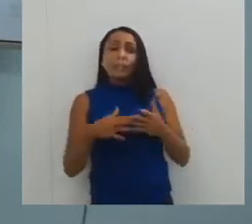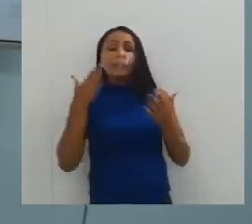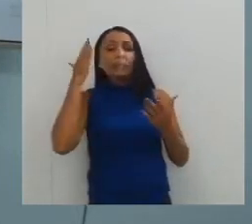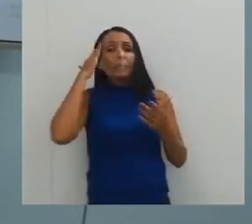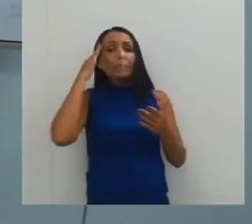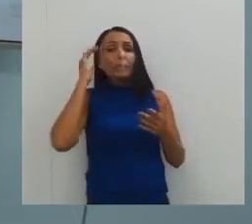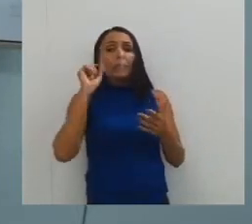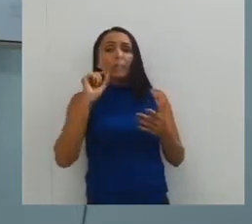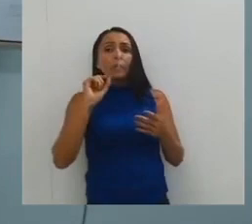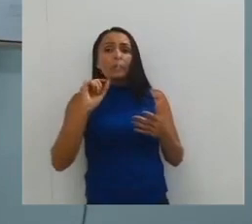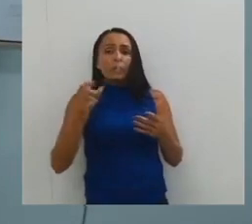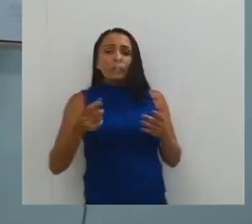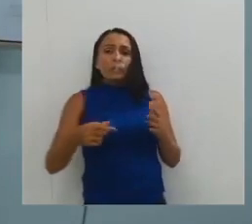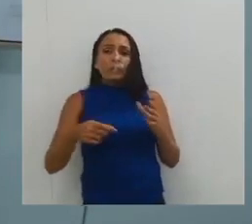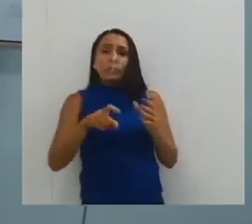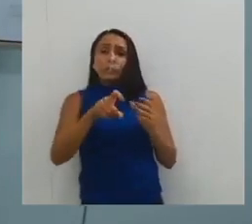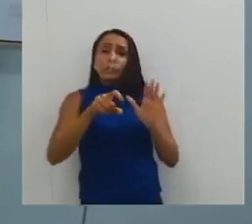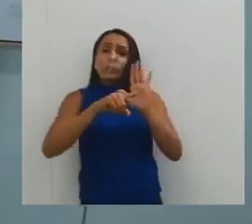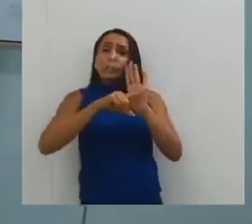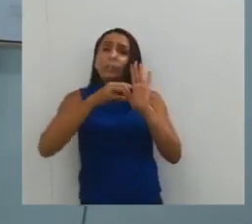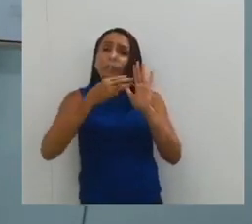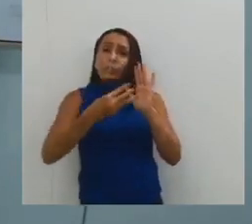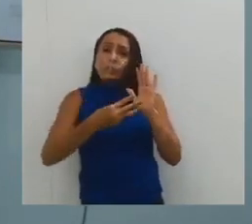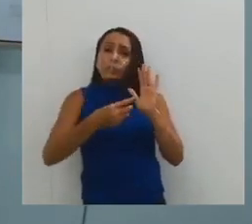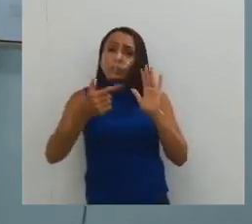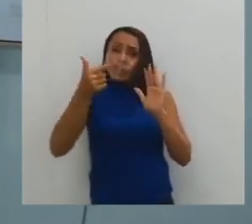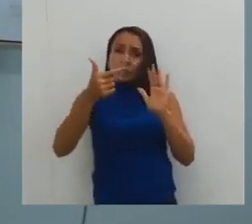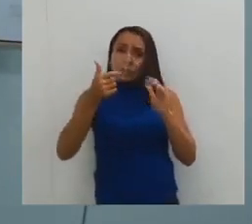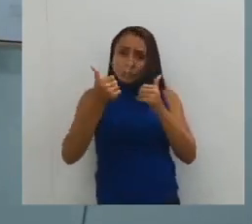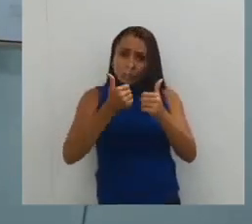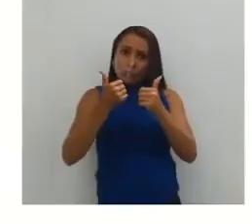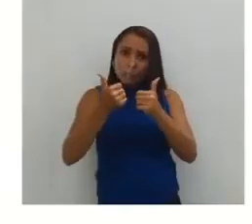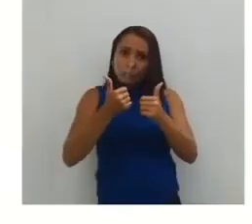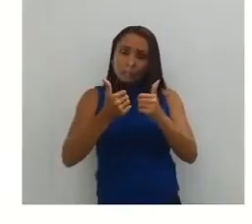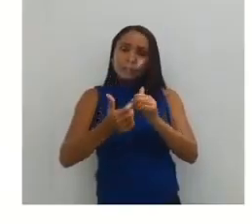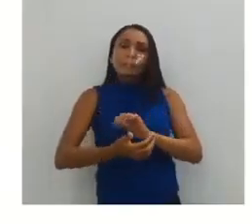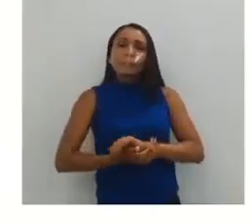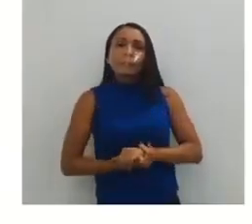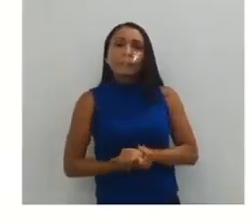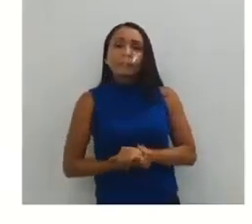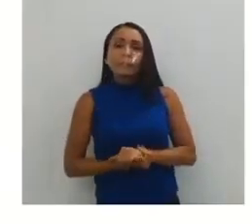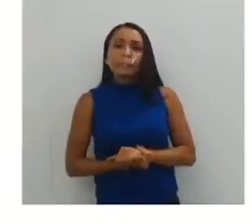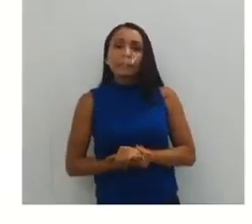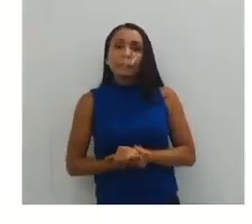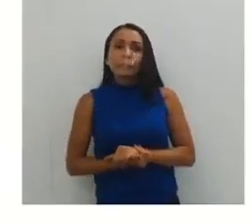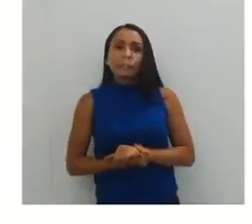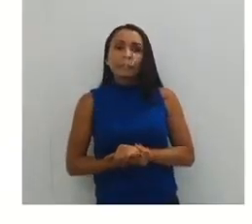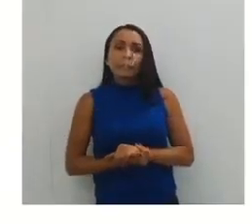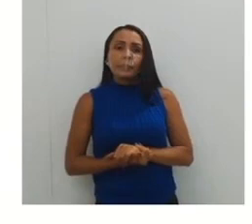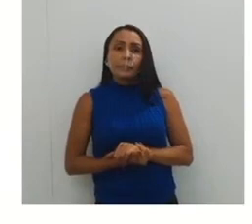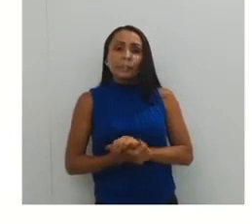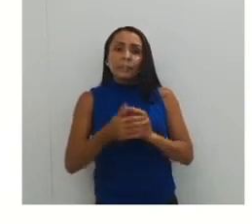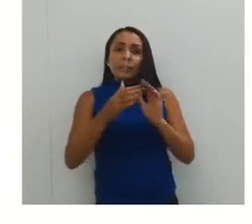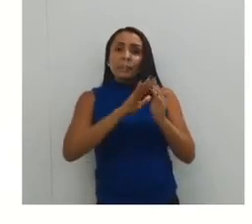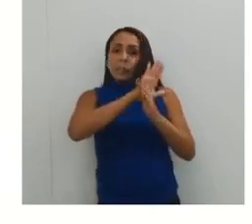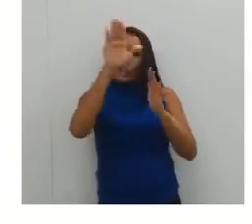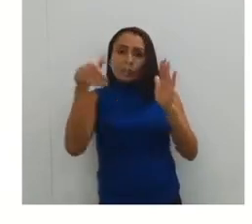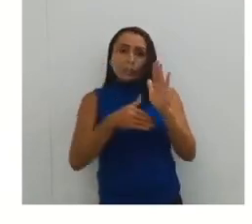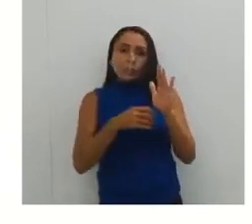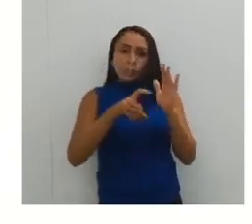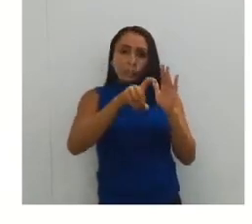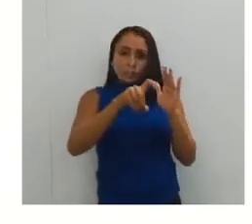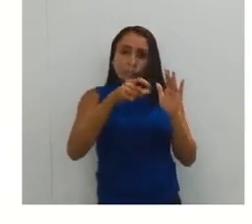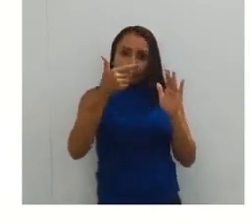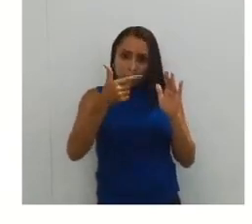de x menos 3 ao quadrado. Beleza? Se liga aí. Então, ó, a área toda é x ao